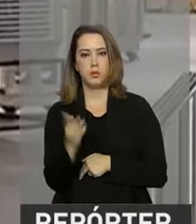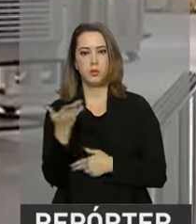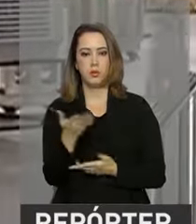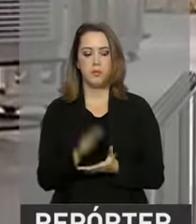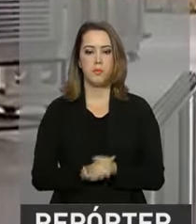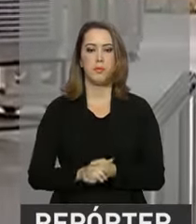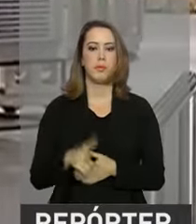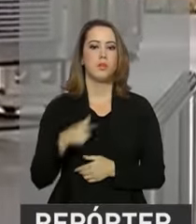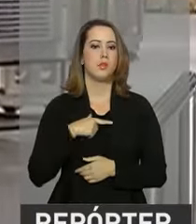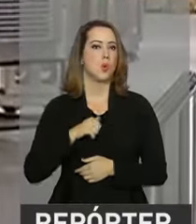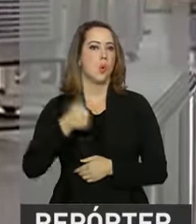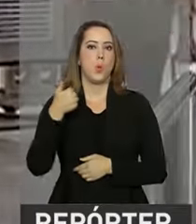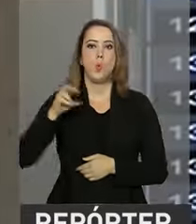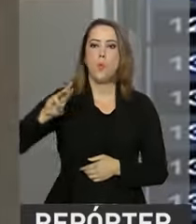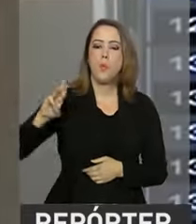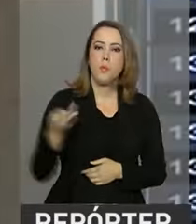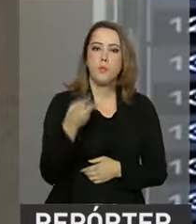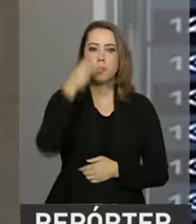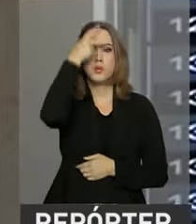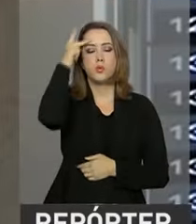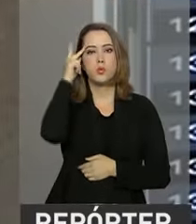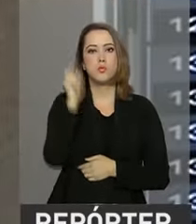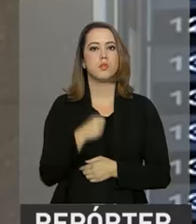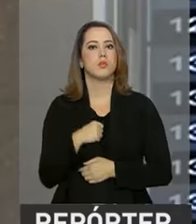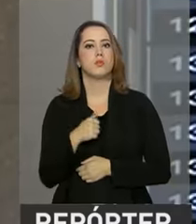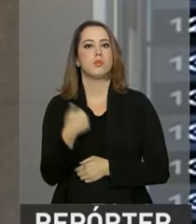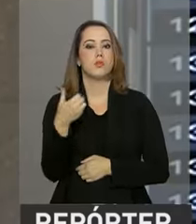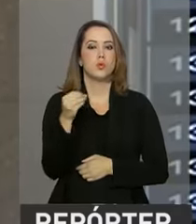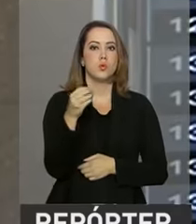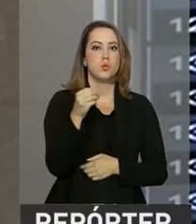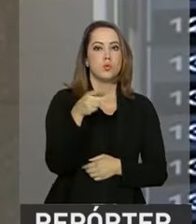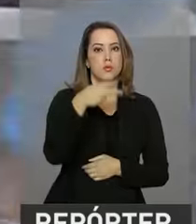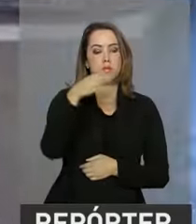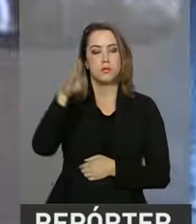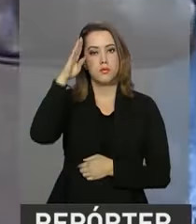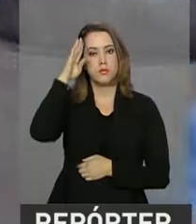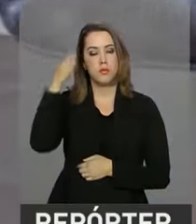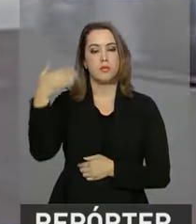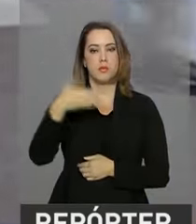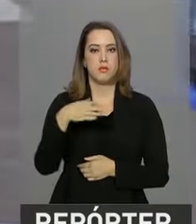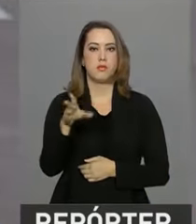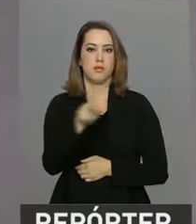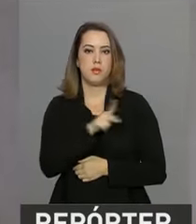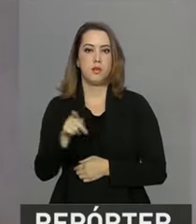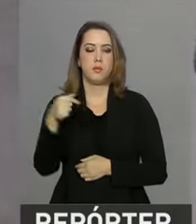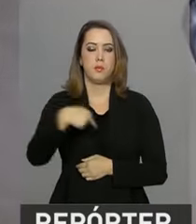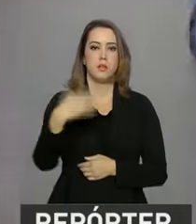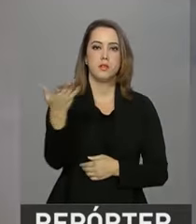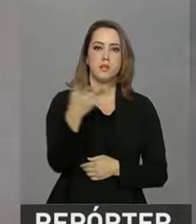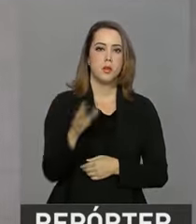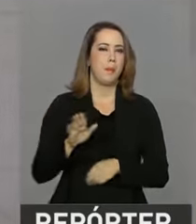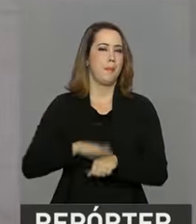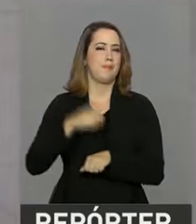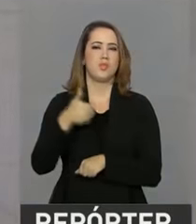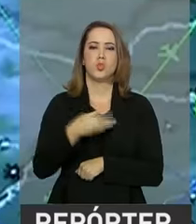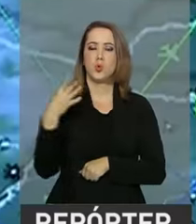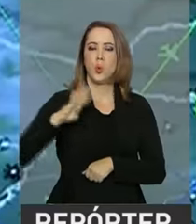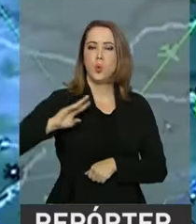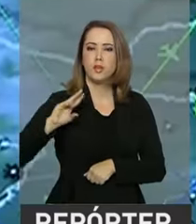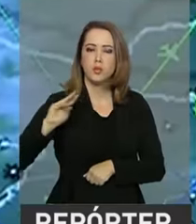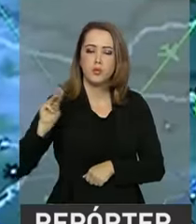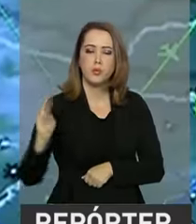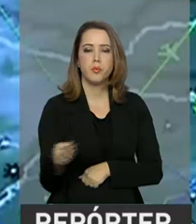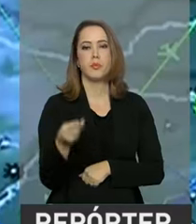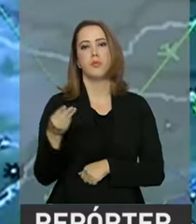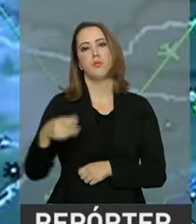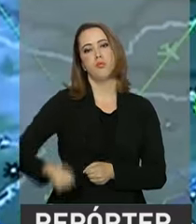delegações técnicas e turistas, cerca de 100 chefes de estado, mais de 4 milhões de volumes de bagagem.